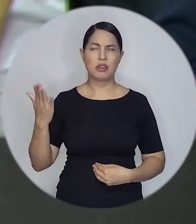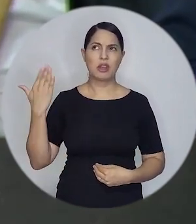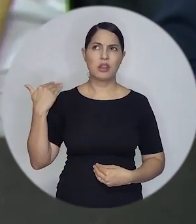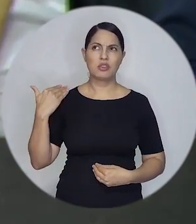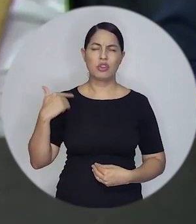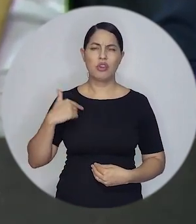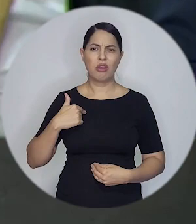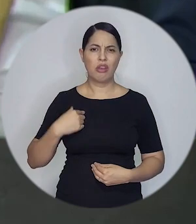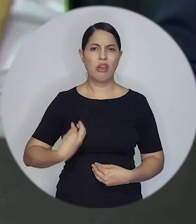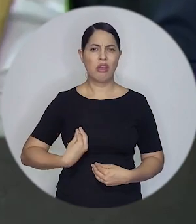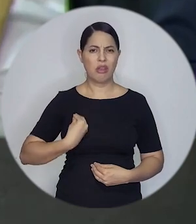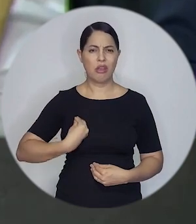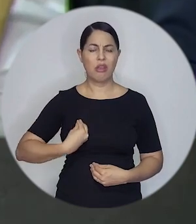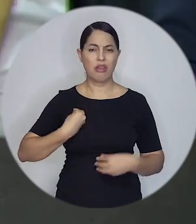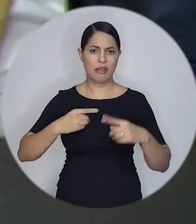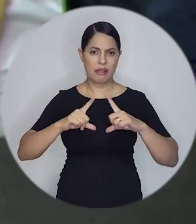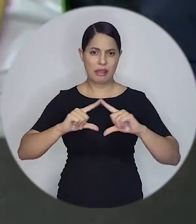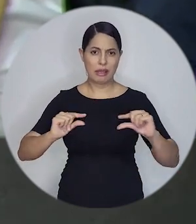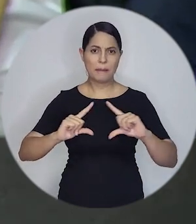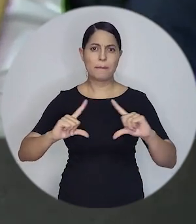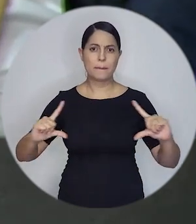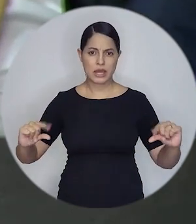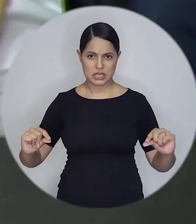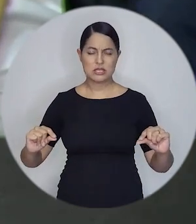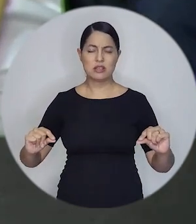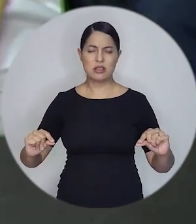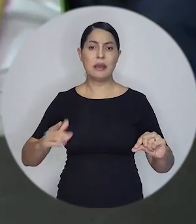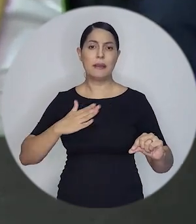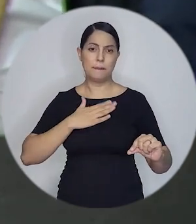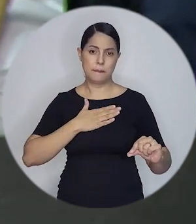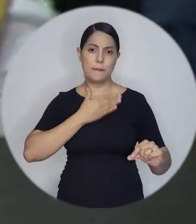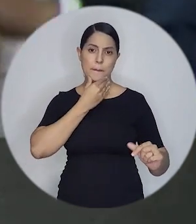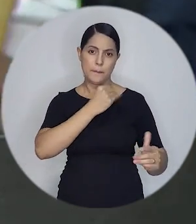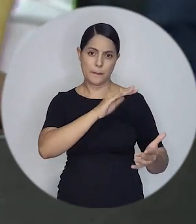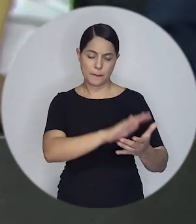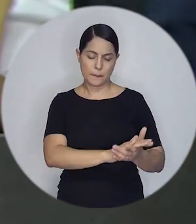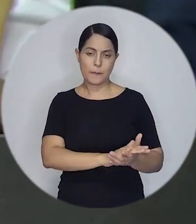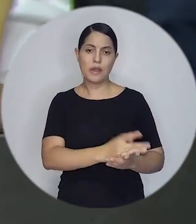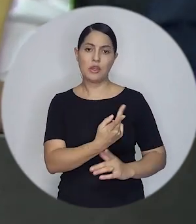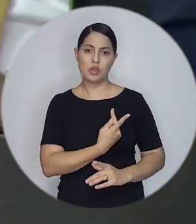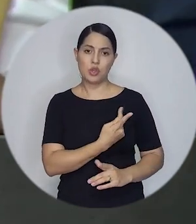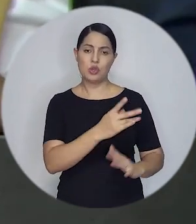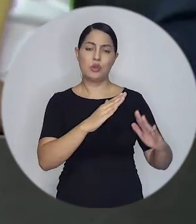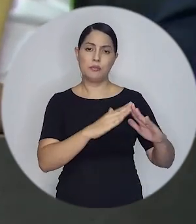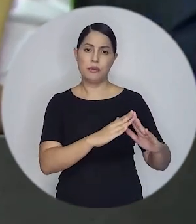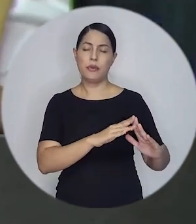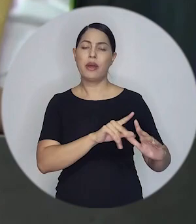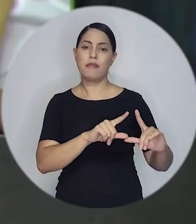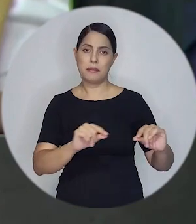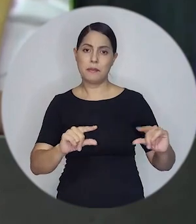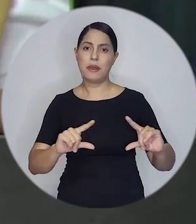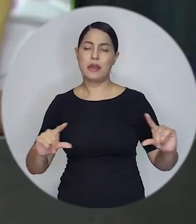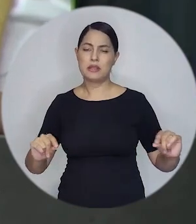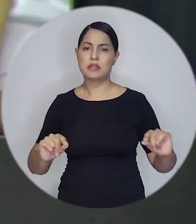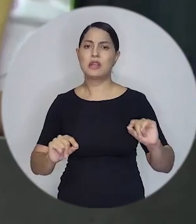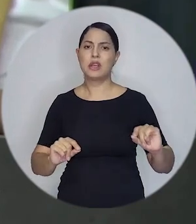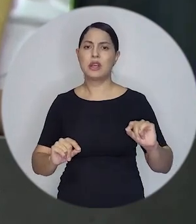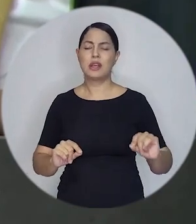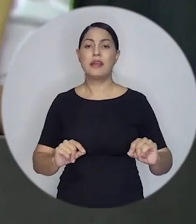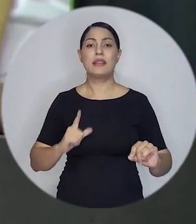E naquele dia eu estava em Brasília acompanhando, morava lá junto com meu marido, que integrava o Congresso